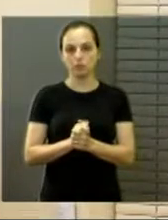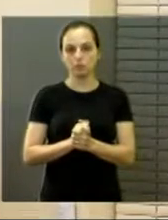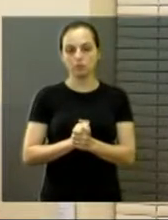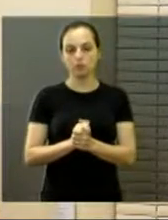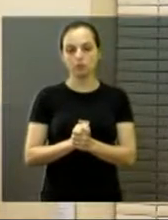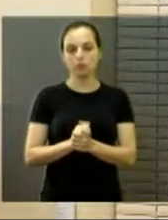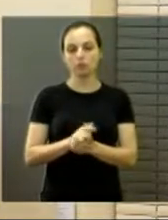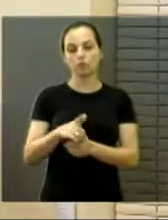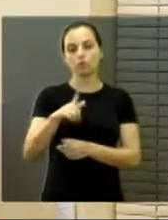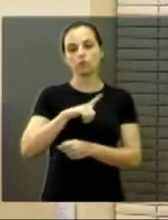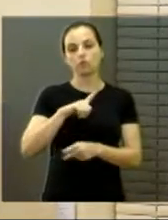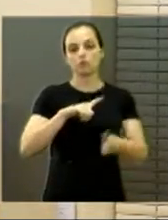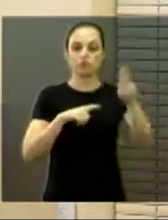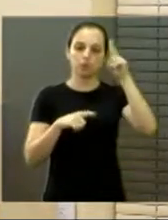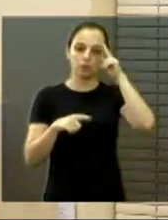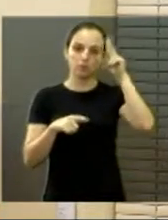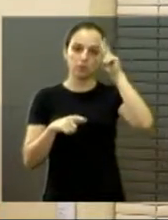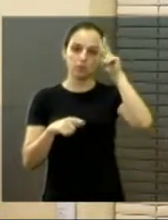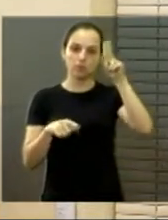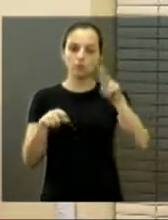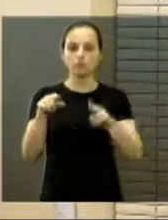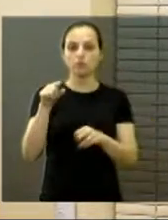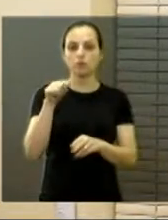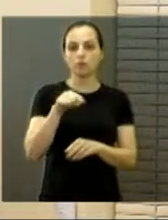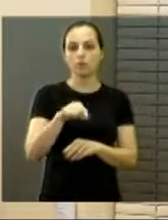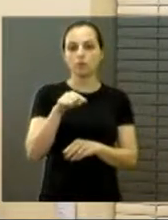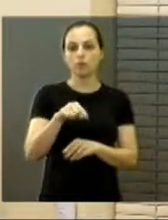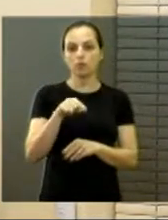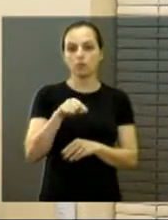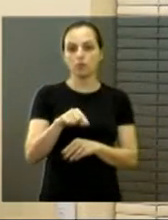Eu tenho um histórico aqui das